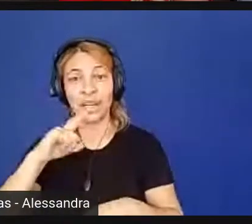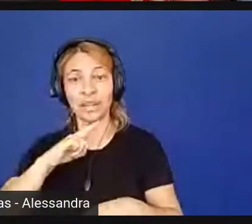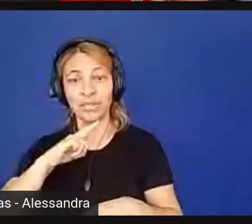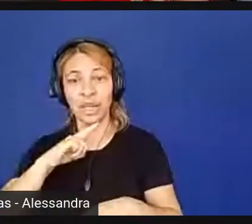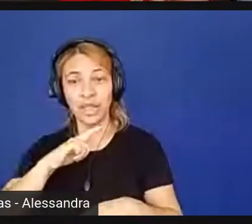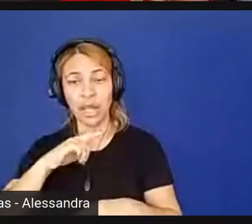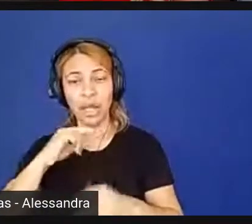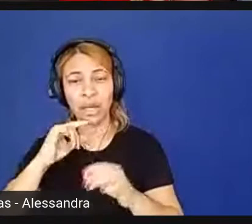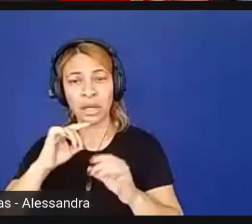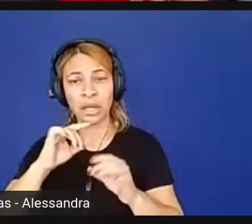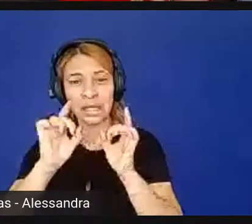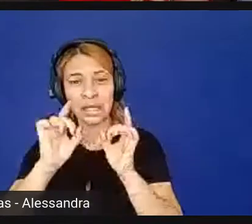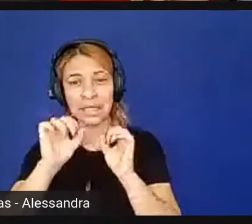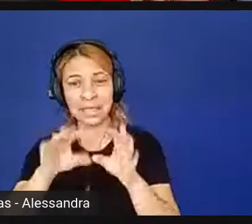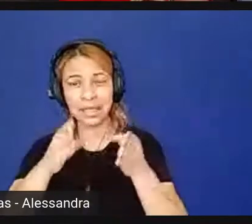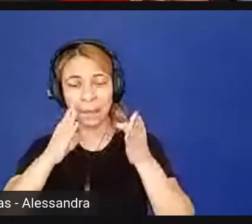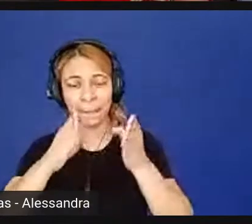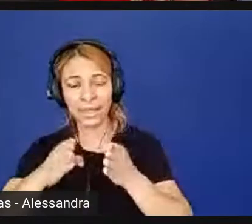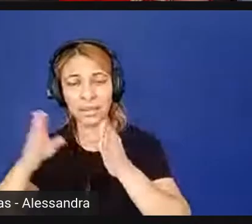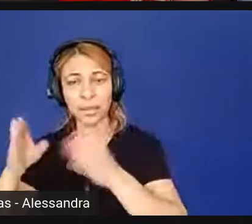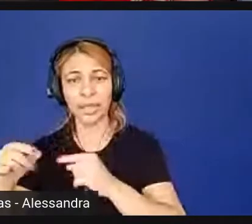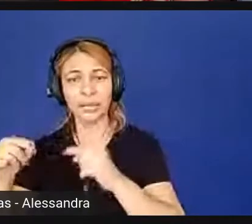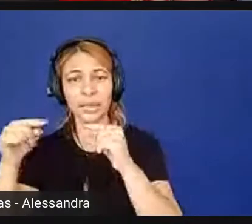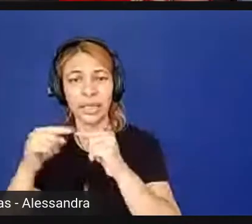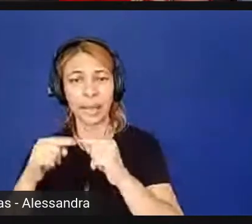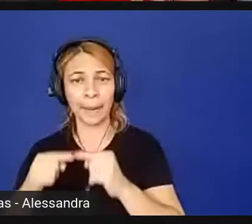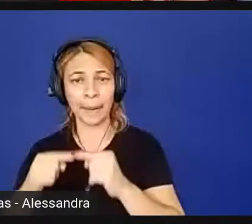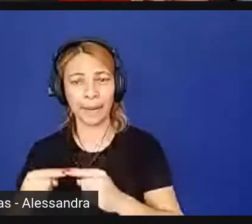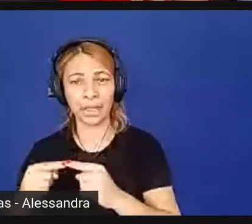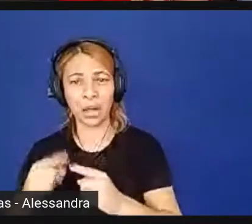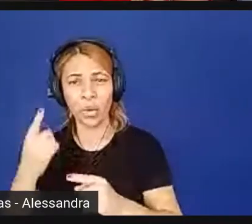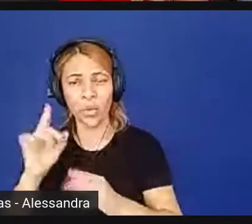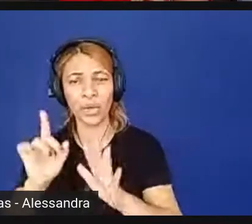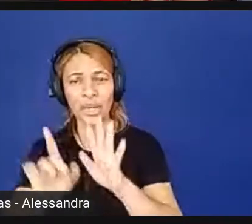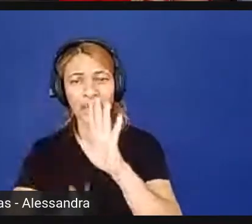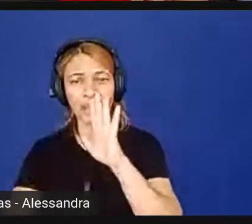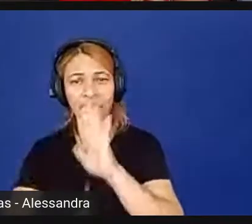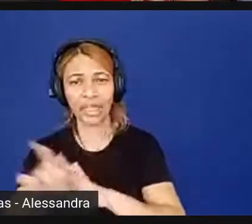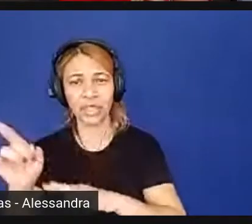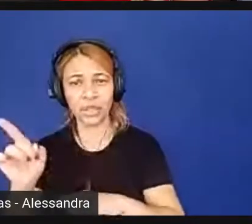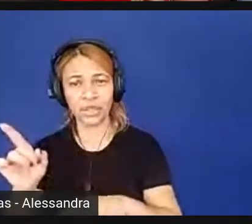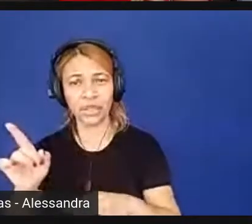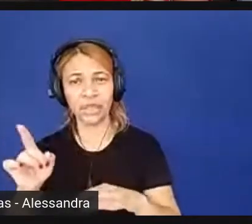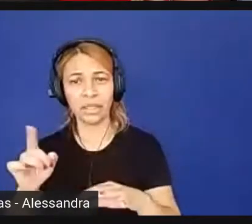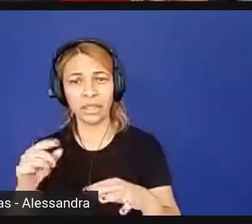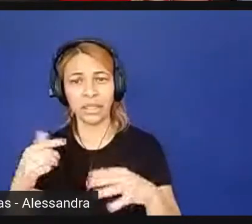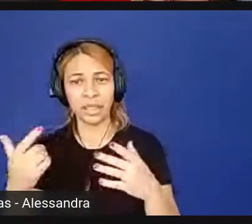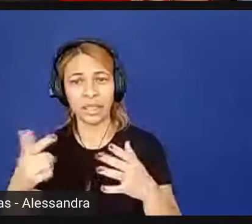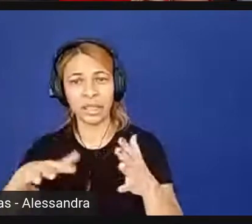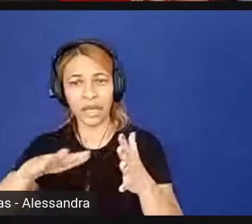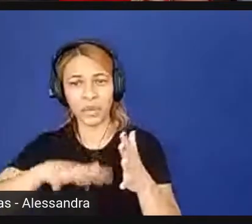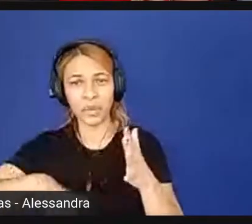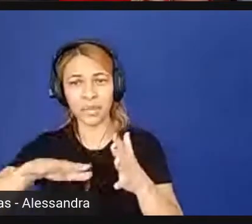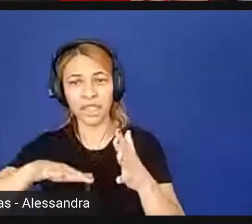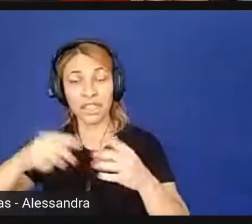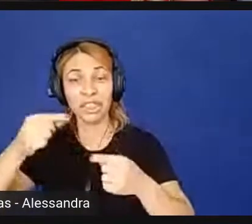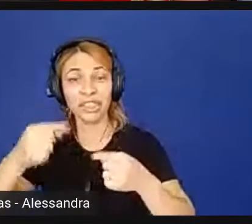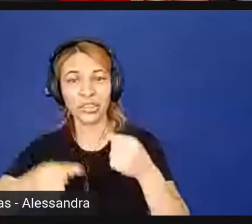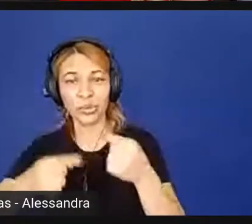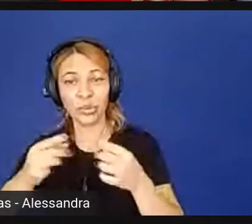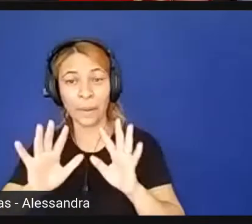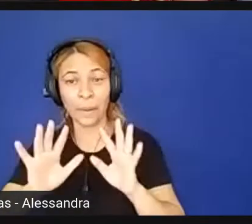para procurar aplicar. O que eu questiono, e aí acho que está no ambiente de discussão, eu não sei se uma